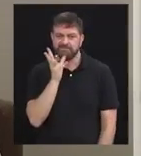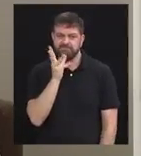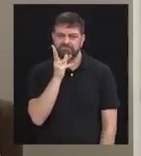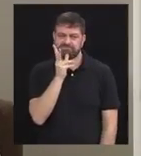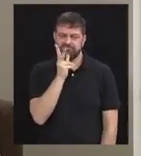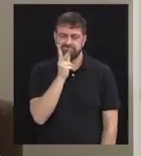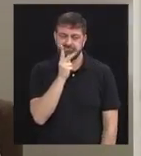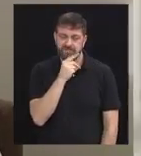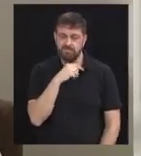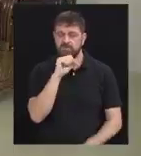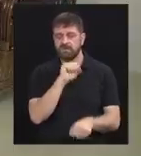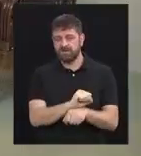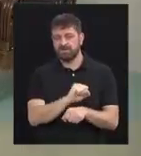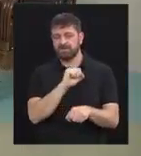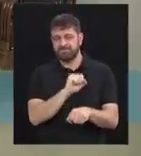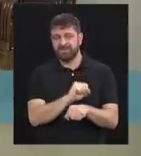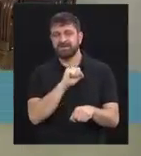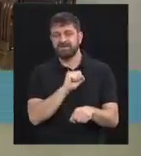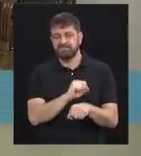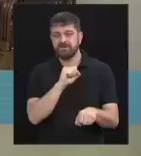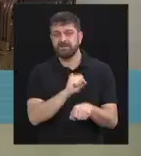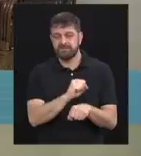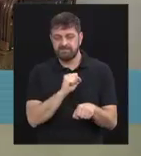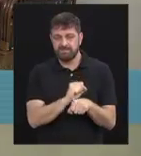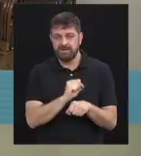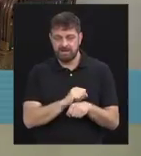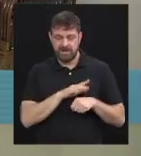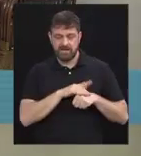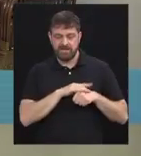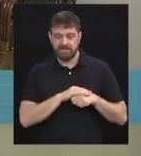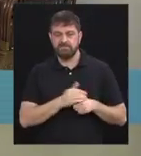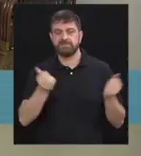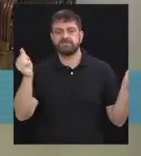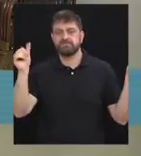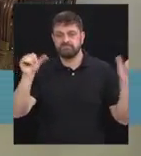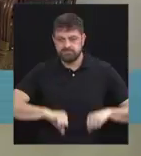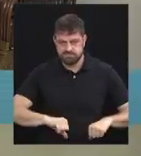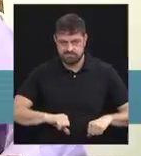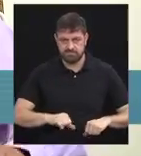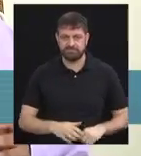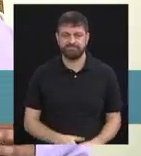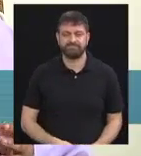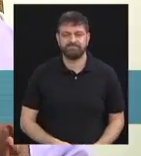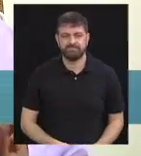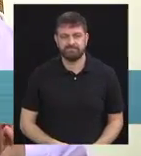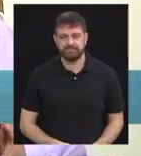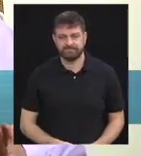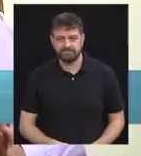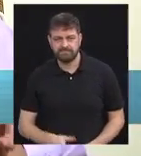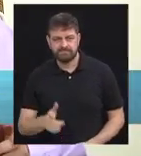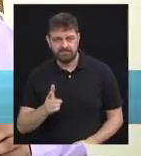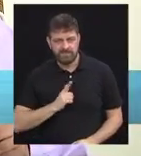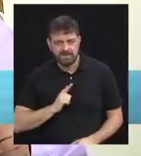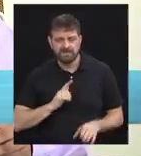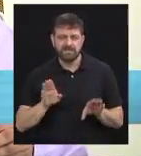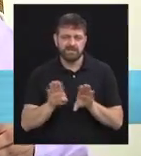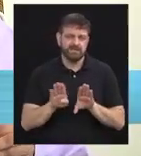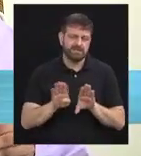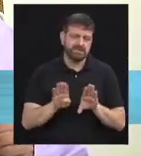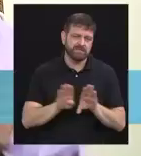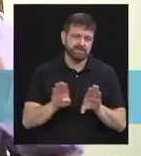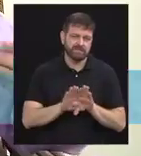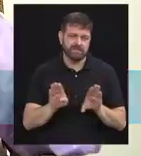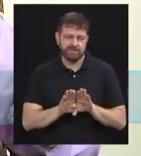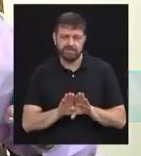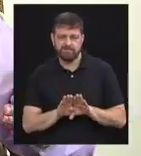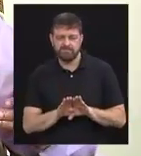muito o início do tratamento e muitas vezes a gente perde a chance de cura dessa mulher. Agora, doutor, existe alguma coisa que